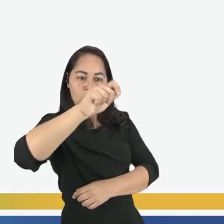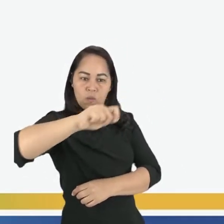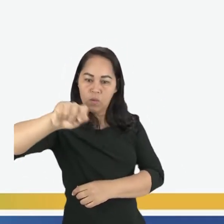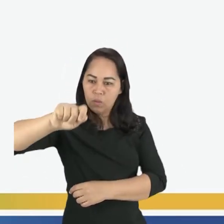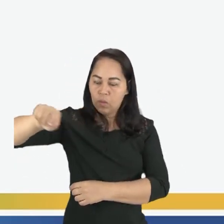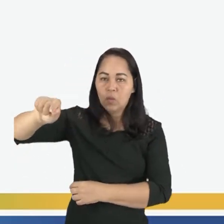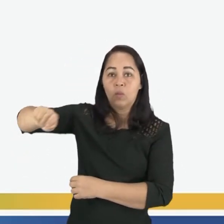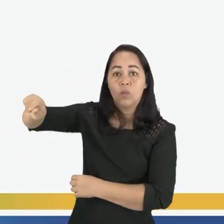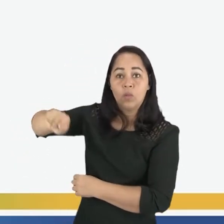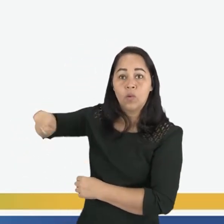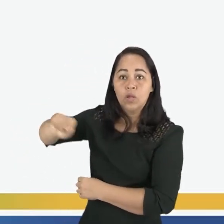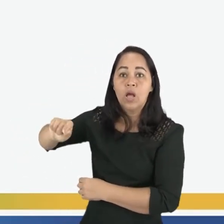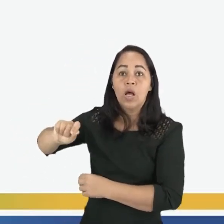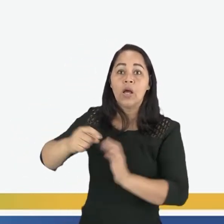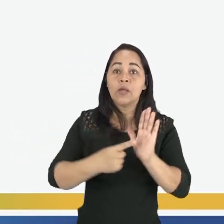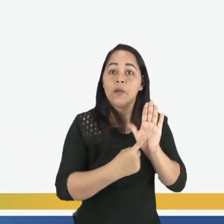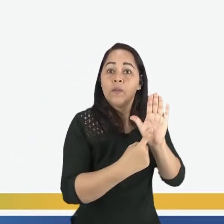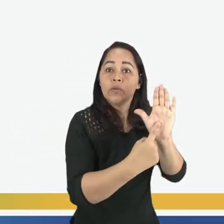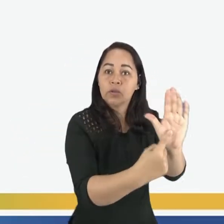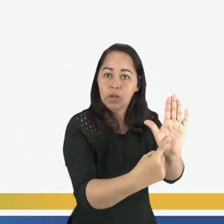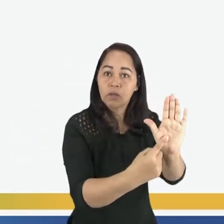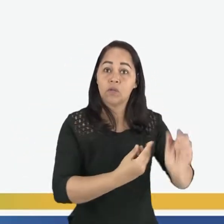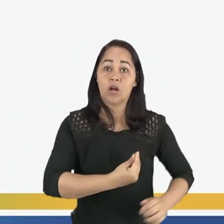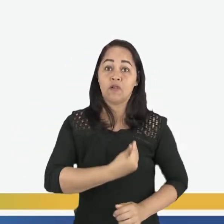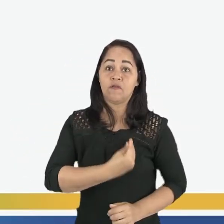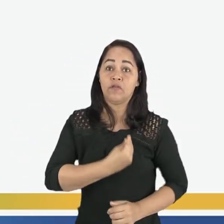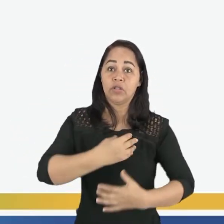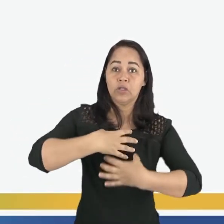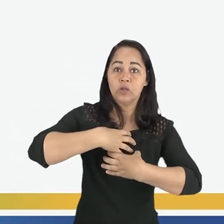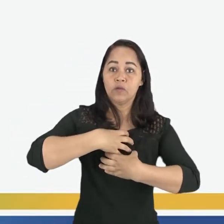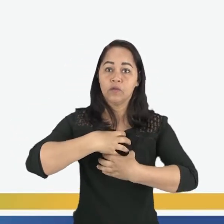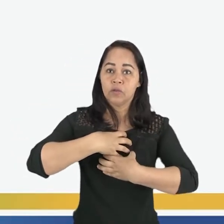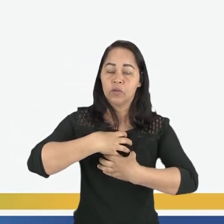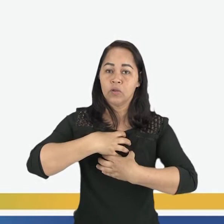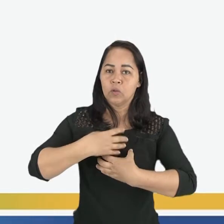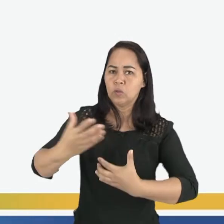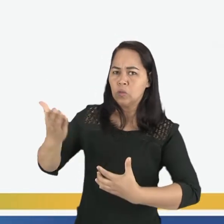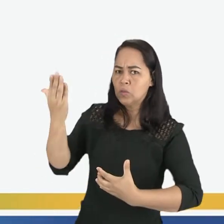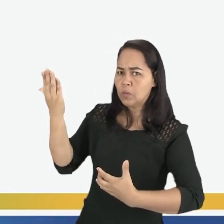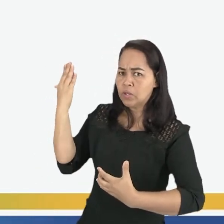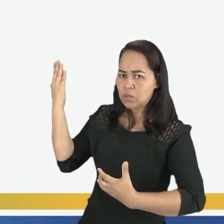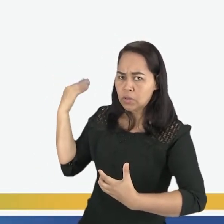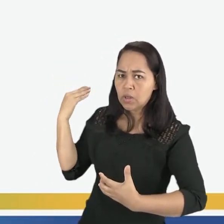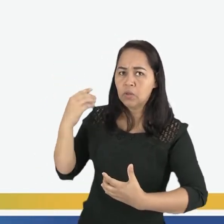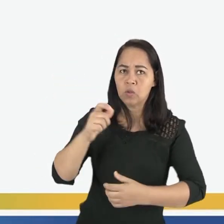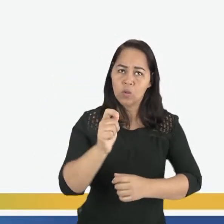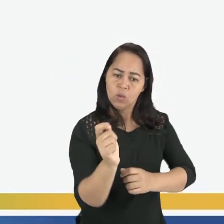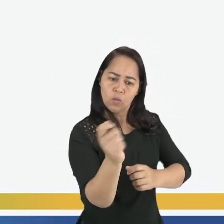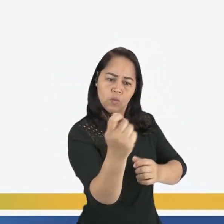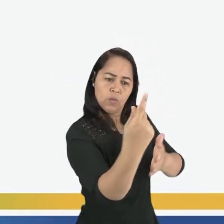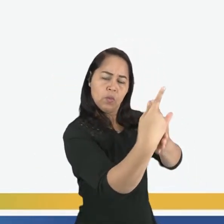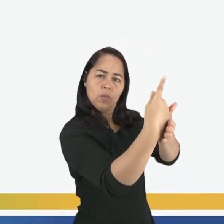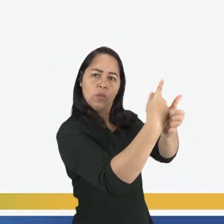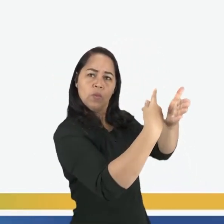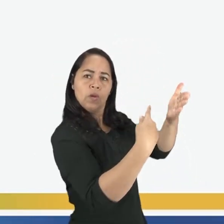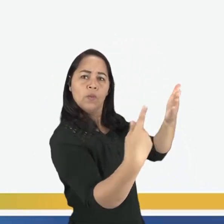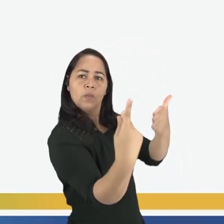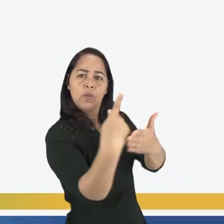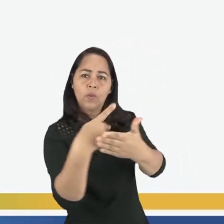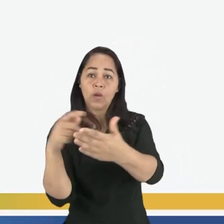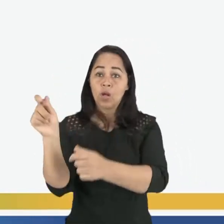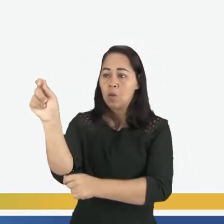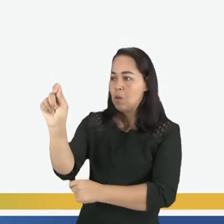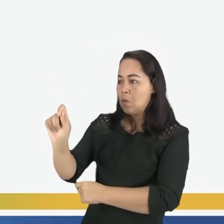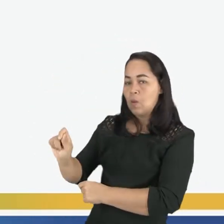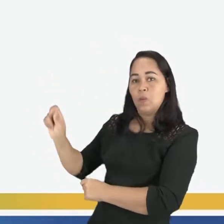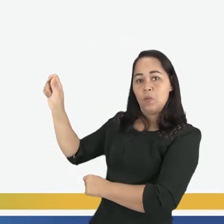que representavam sua realidade. Embora a pintura rupestre esteja longe do que hoje chamamos de escrita, ela